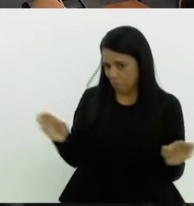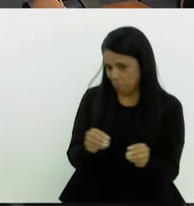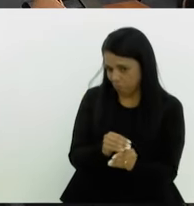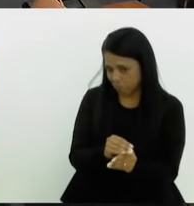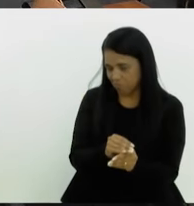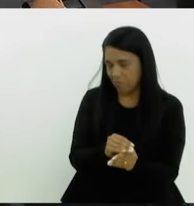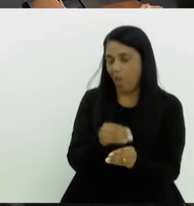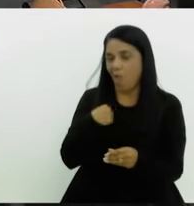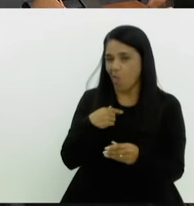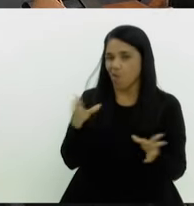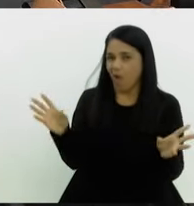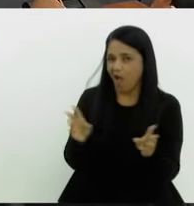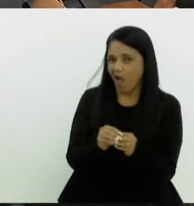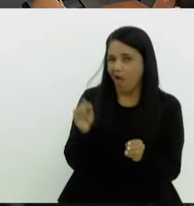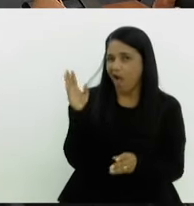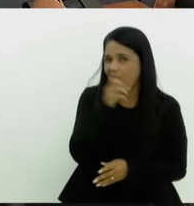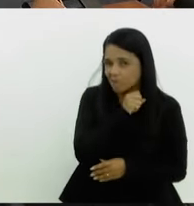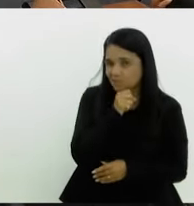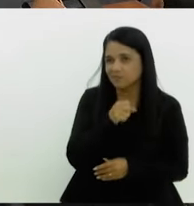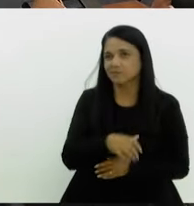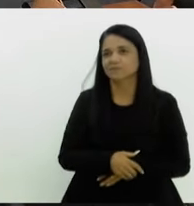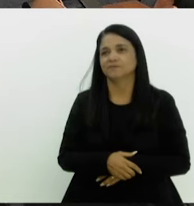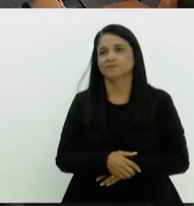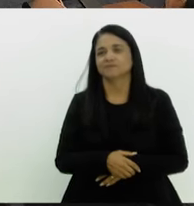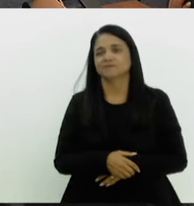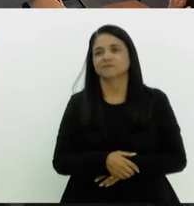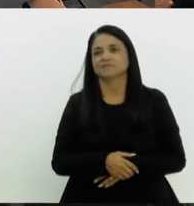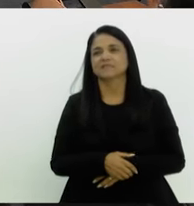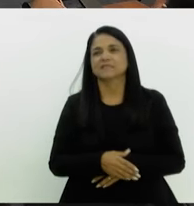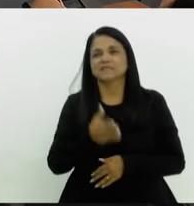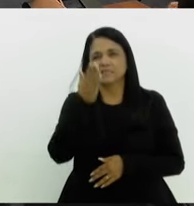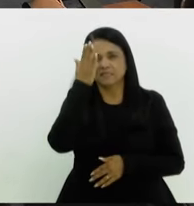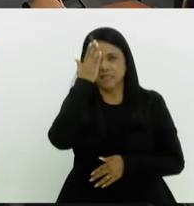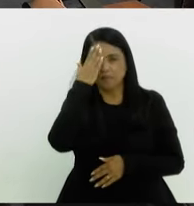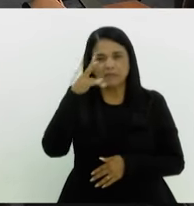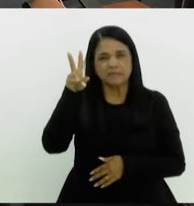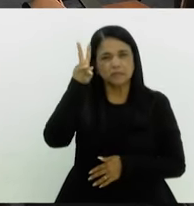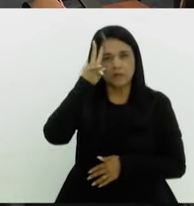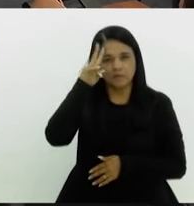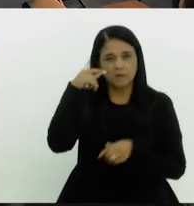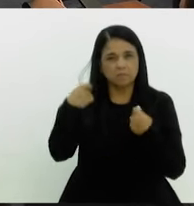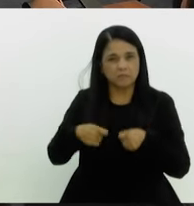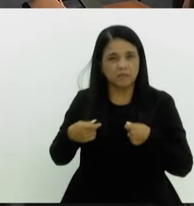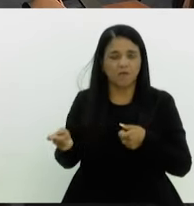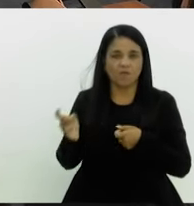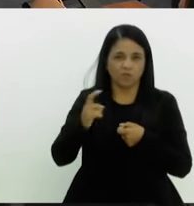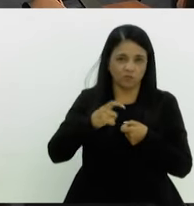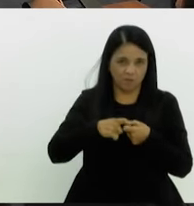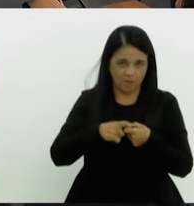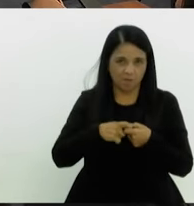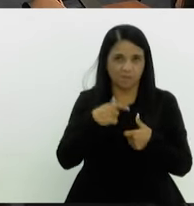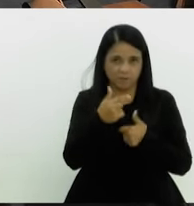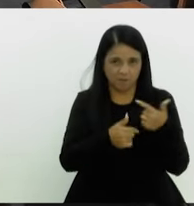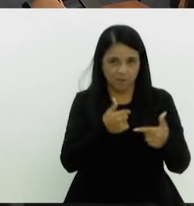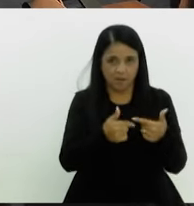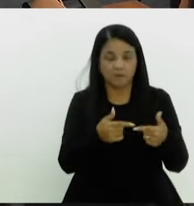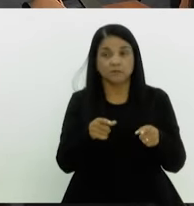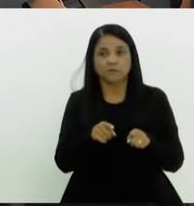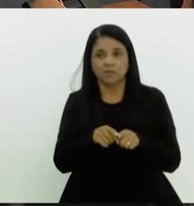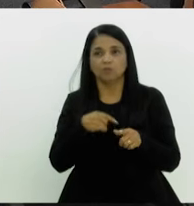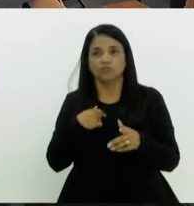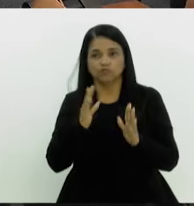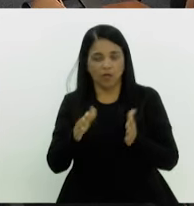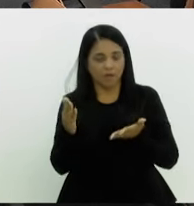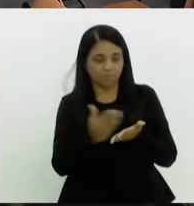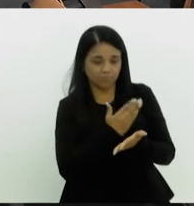porque eu sou Econômica Sou rápida e a gente sabe que é uma segunda-feira Tem muita gente que precisa voltar mas eu também tenho alguns manuais já quero